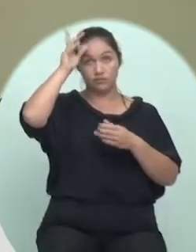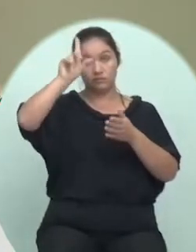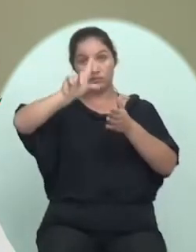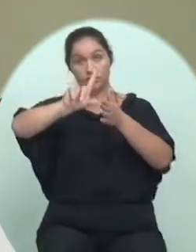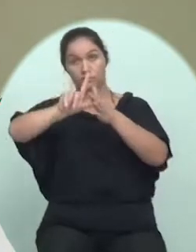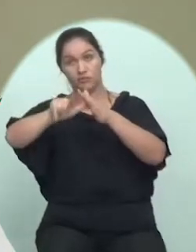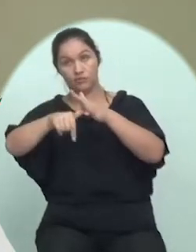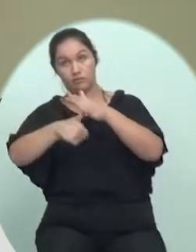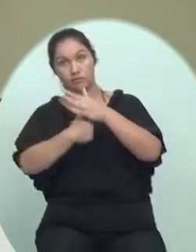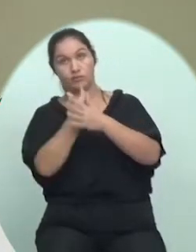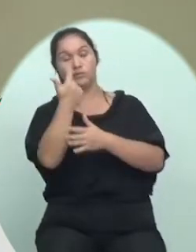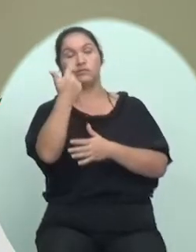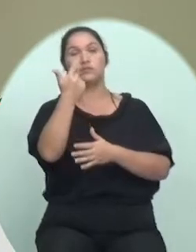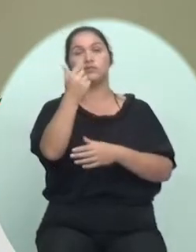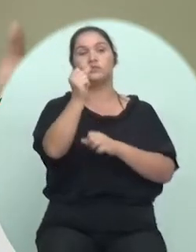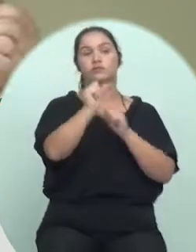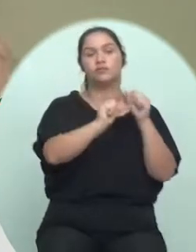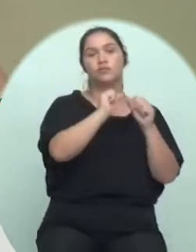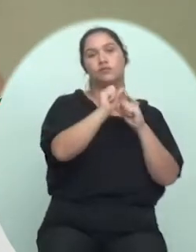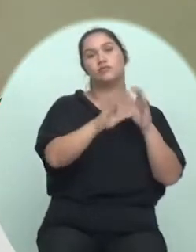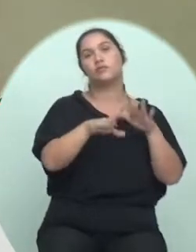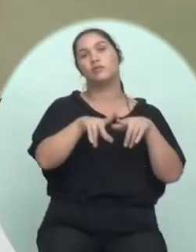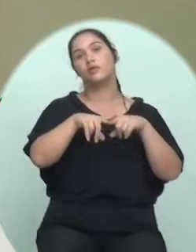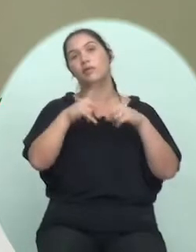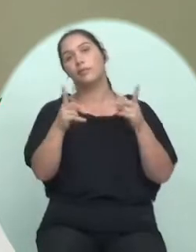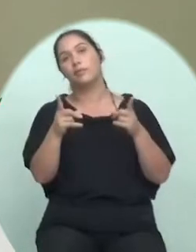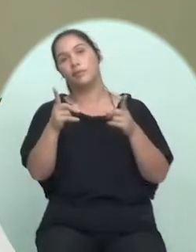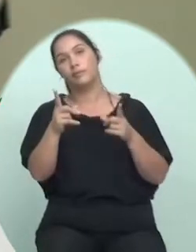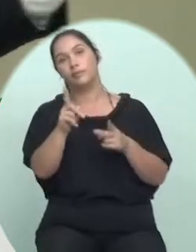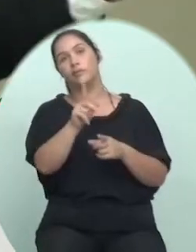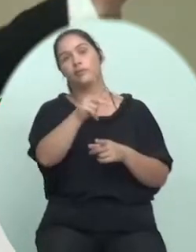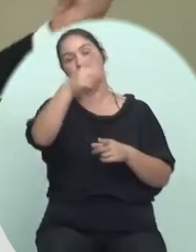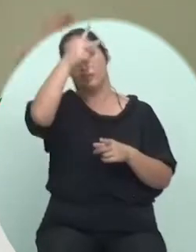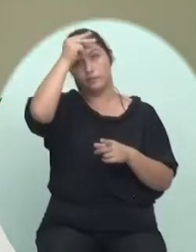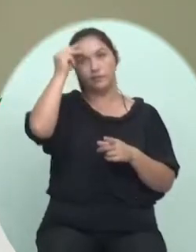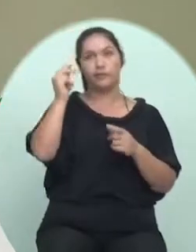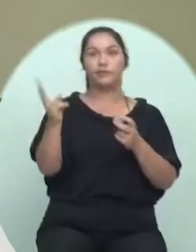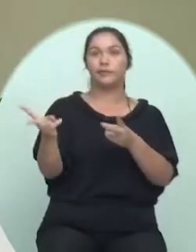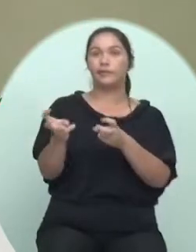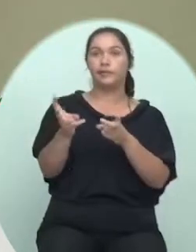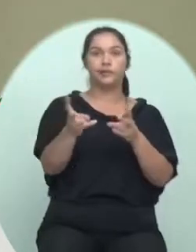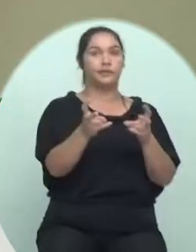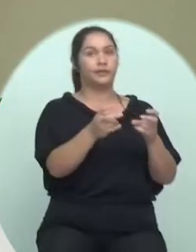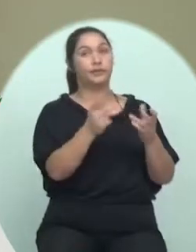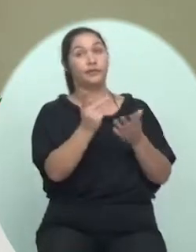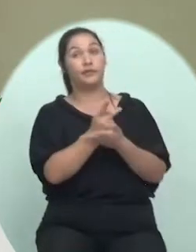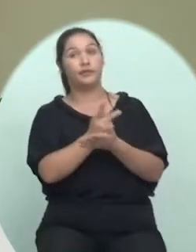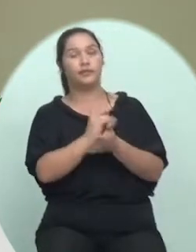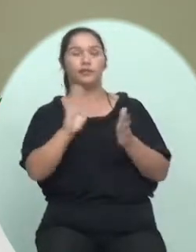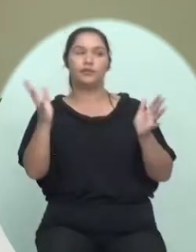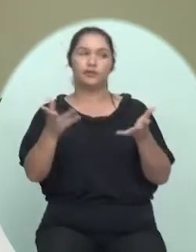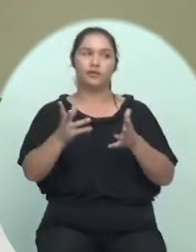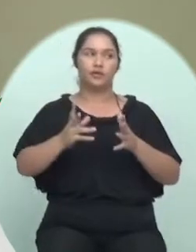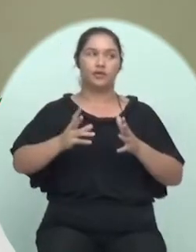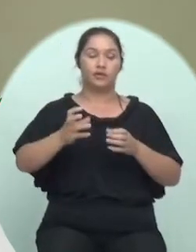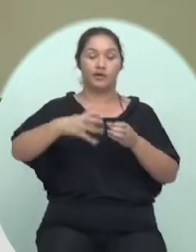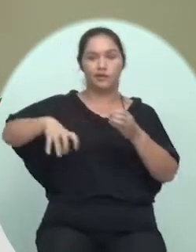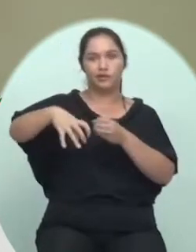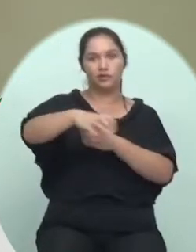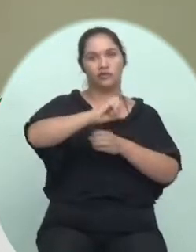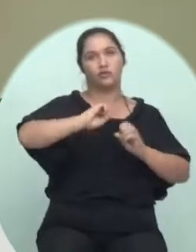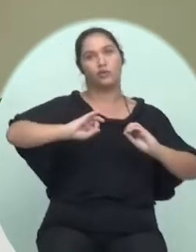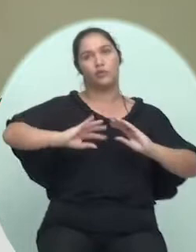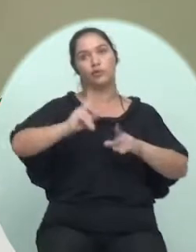só para quem era de Criciúma, e depois o próprio prefeito viu que errou e botou para a região toda. Então, parabéns aqui, um bom